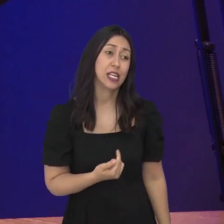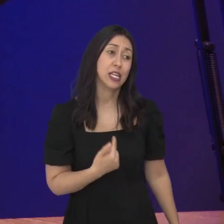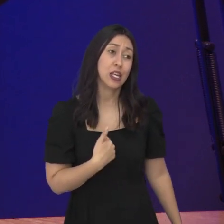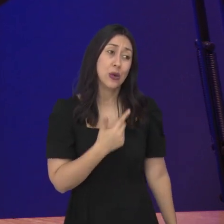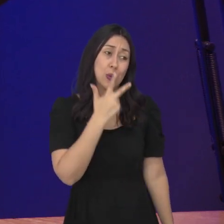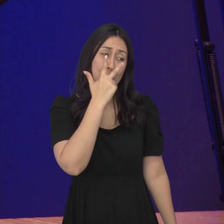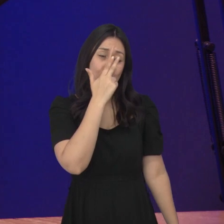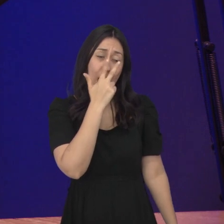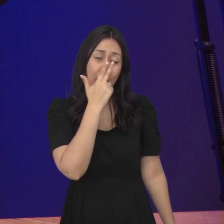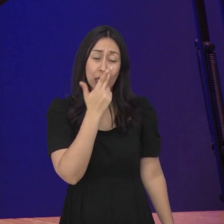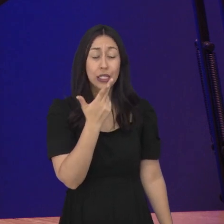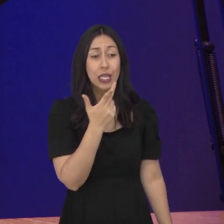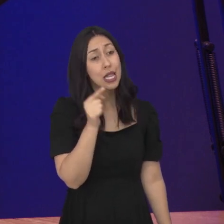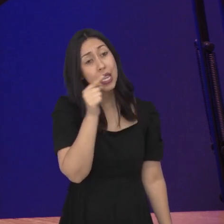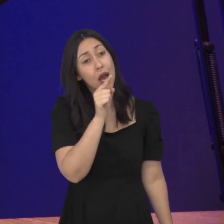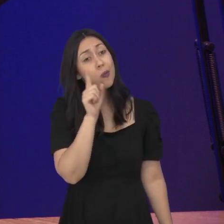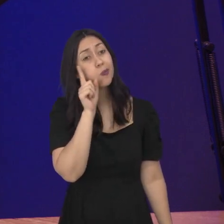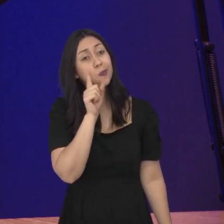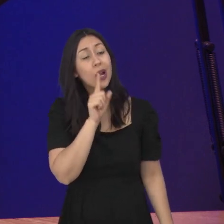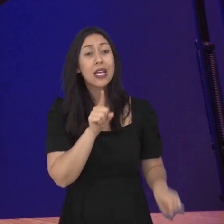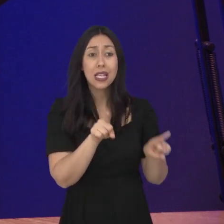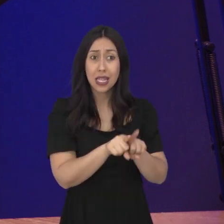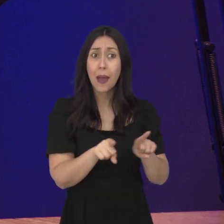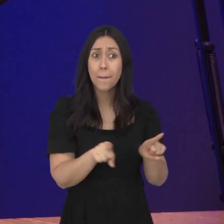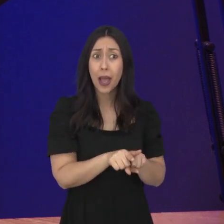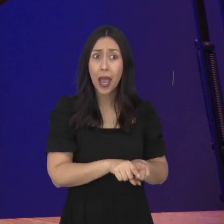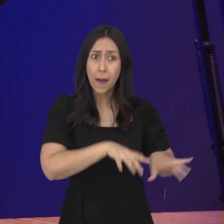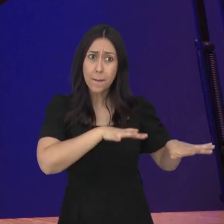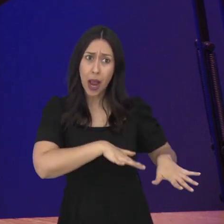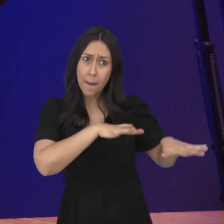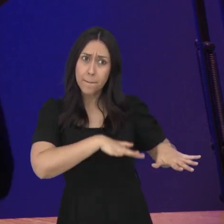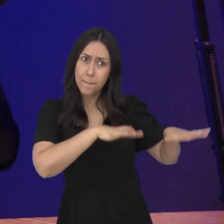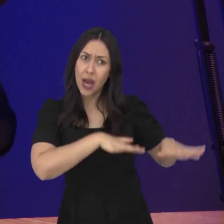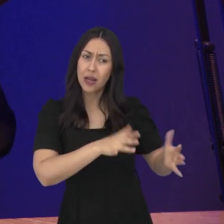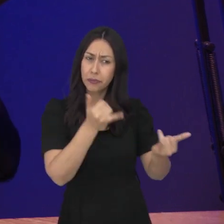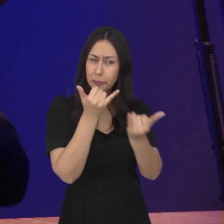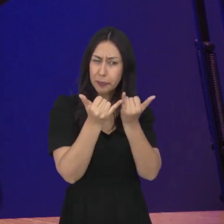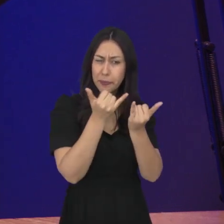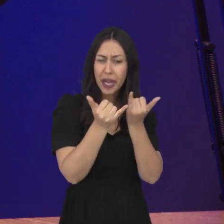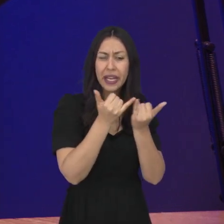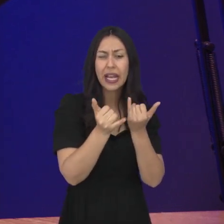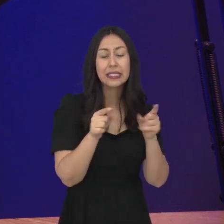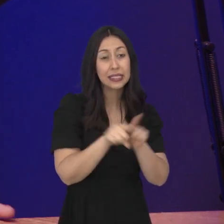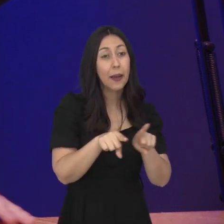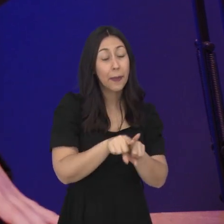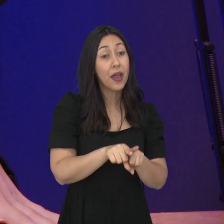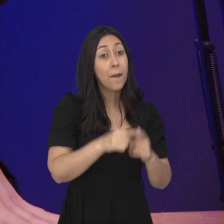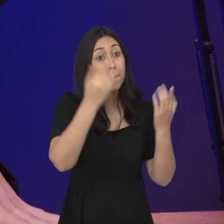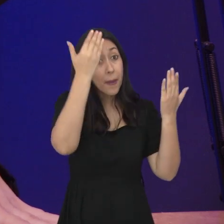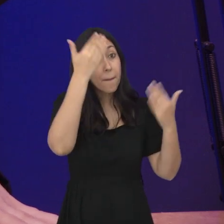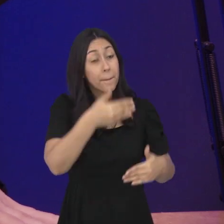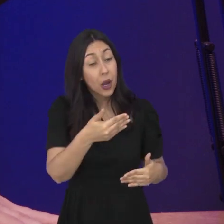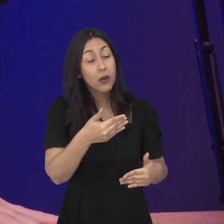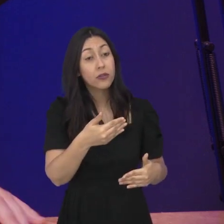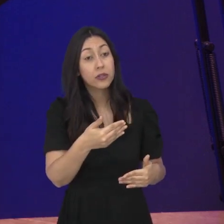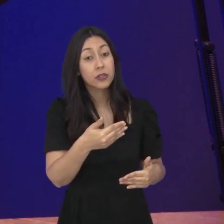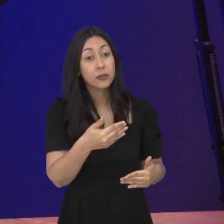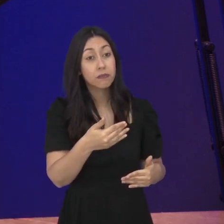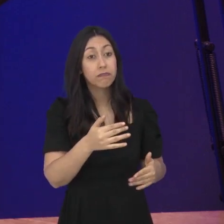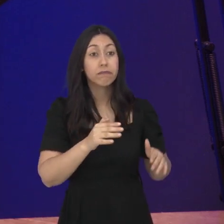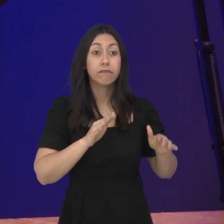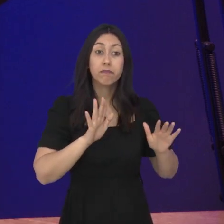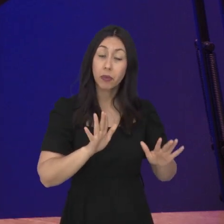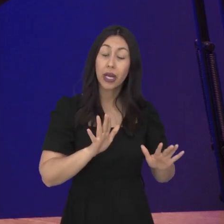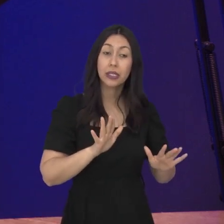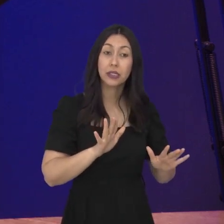eu acho que essa questão dos Estados Unidos e do Reino Unido, que é mais ou menos parecido, né? O processo seletivo também tem uma prova que eles precisam fazer, mas